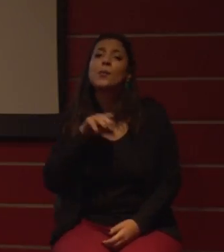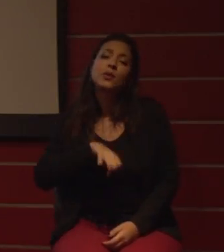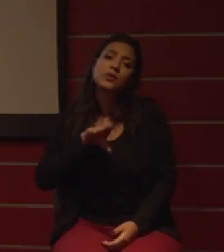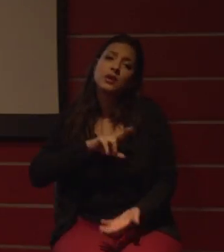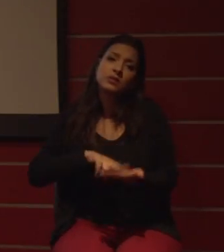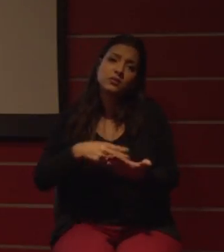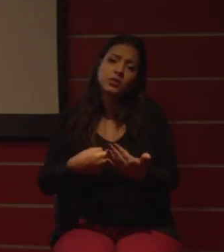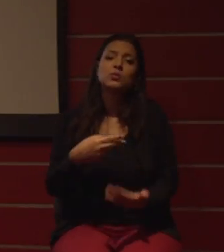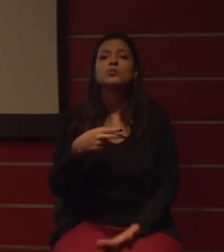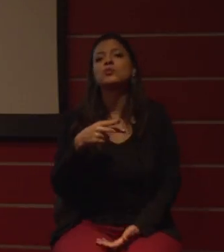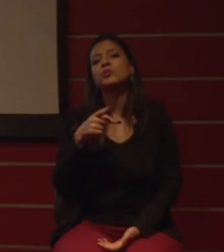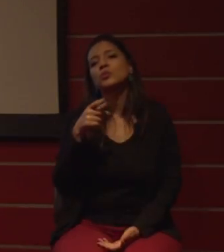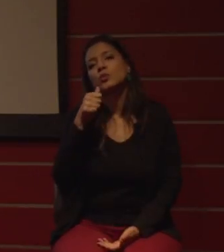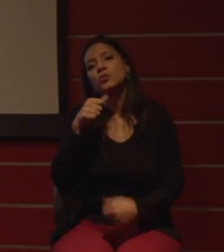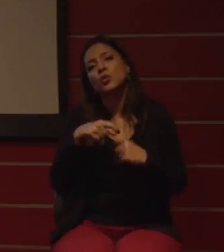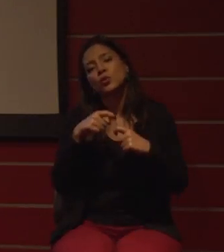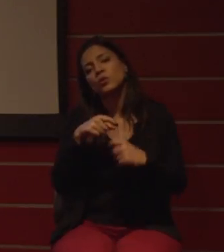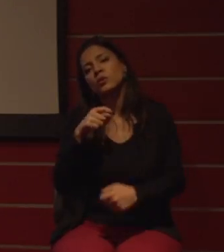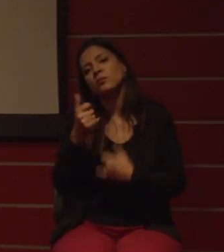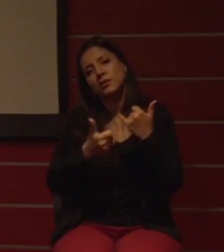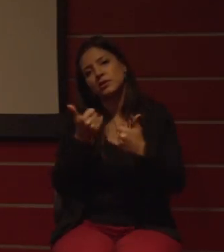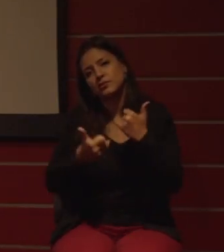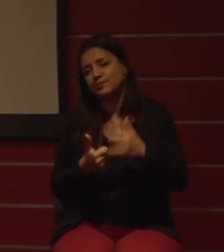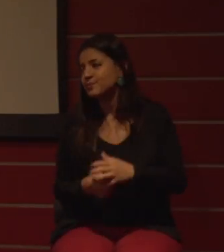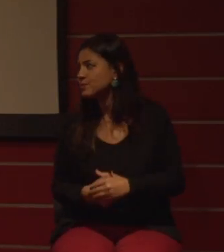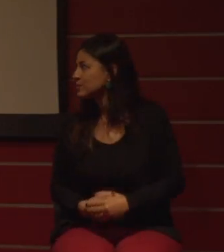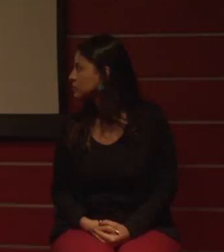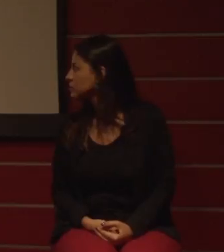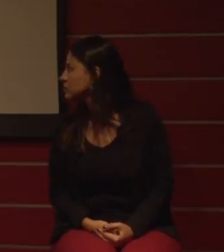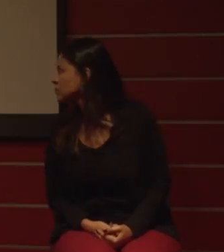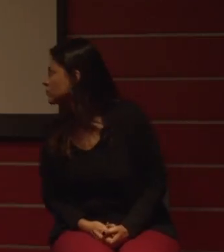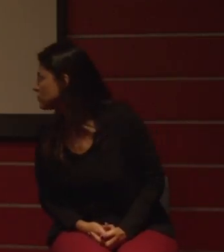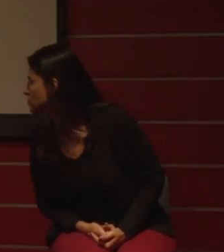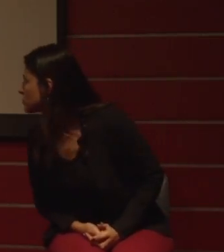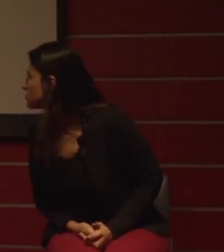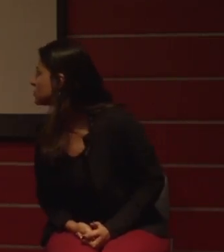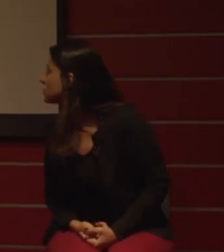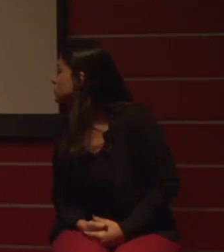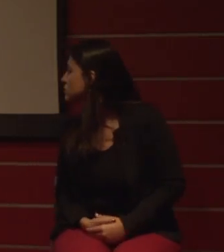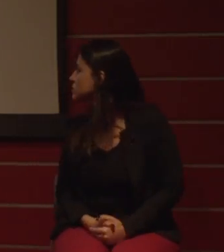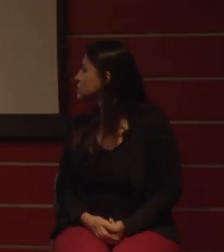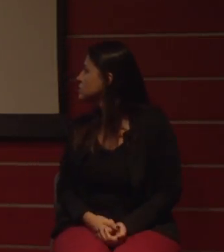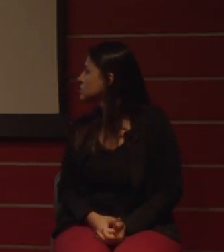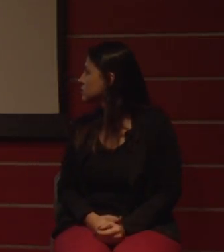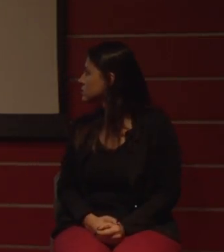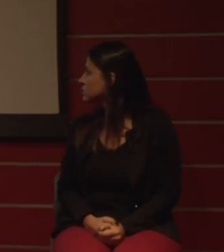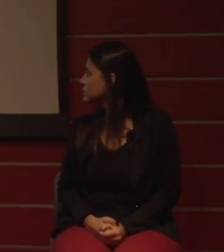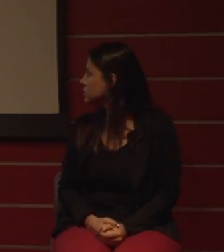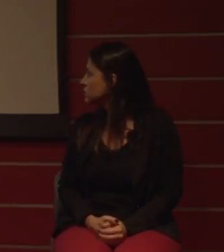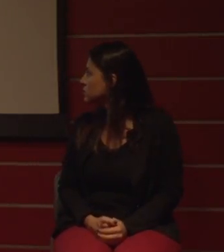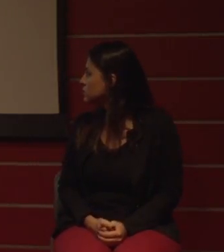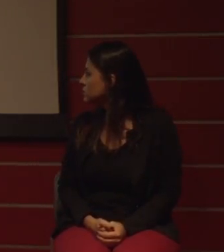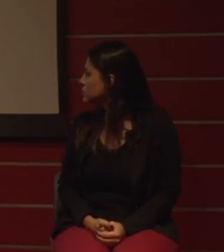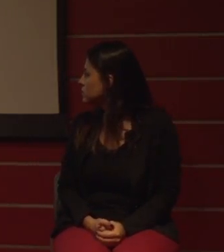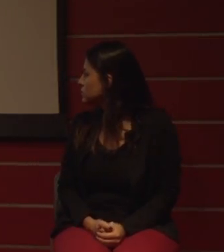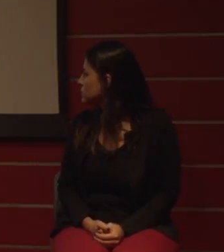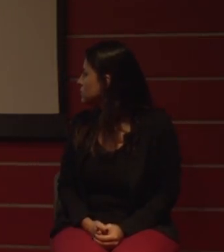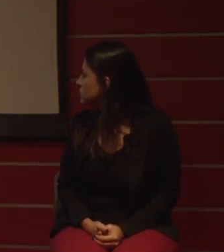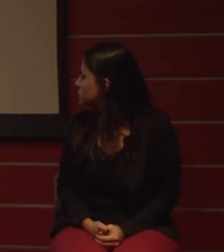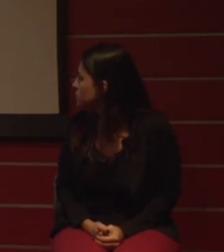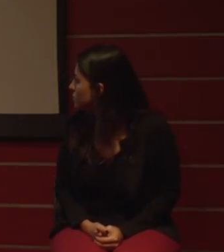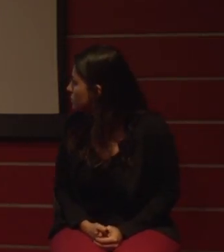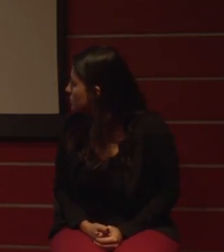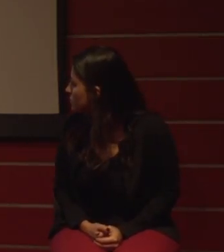hou nada um dragão não res aqui mais um desculpa aí o carrinho que